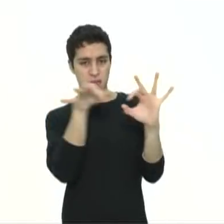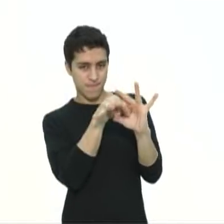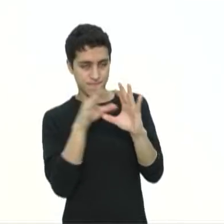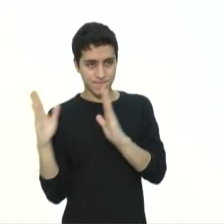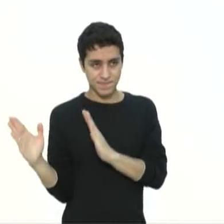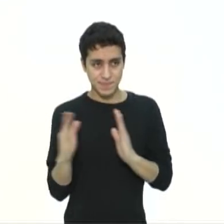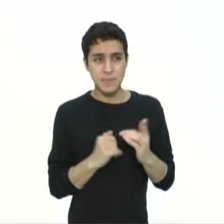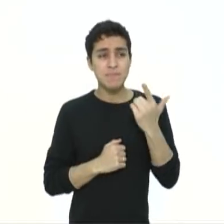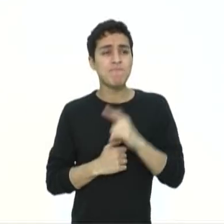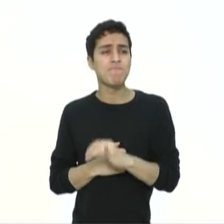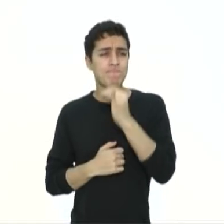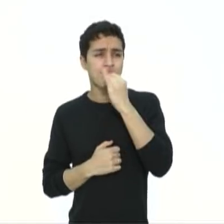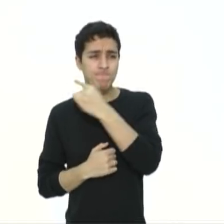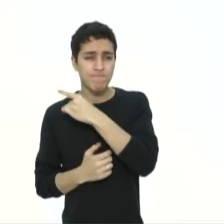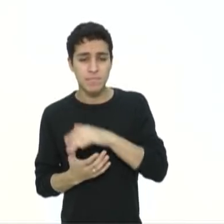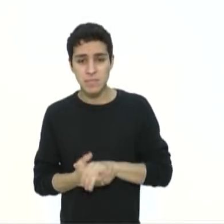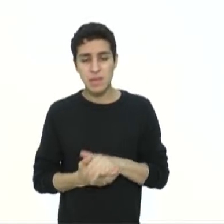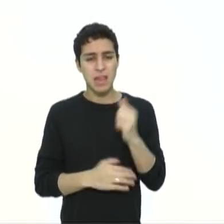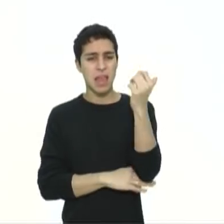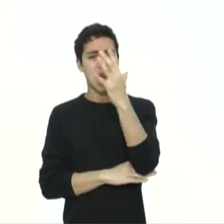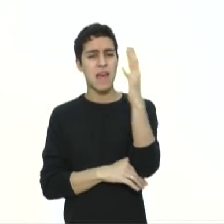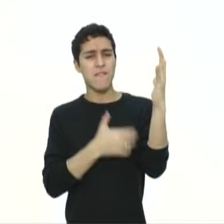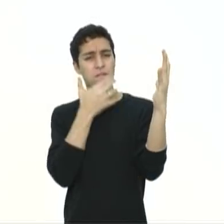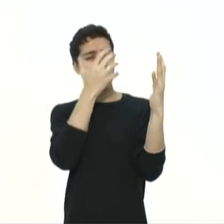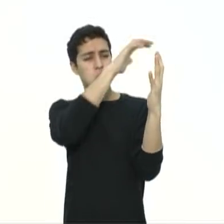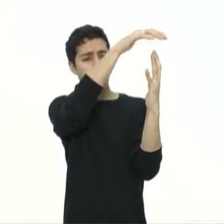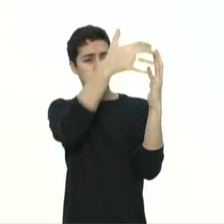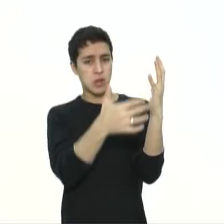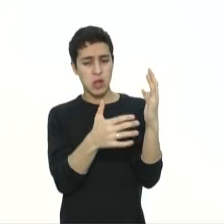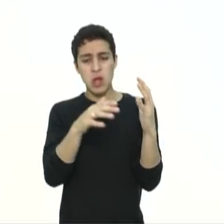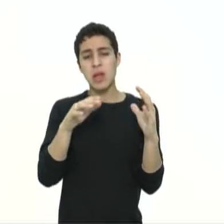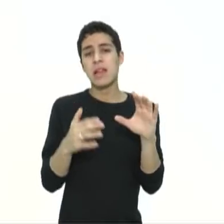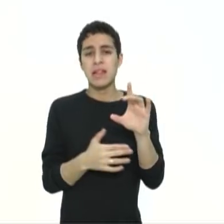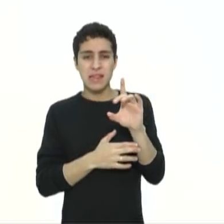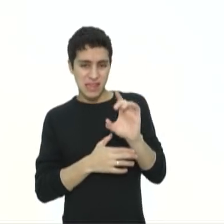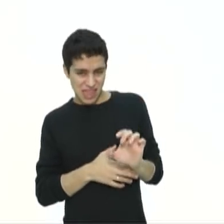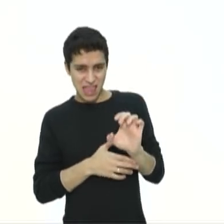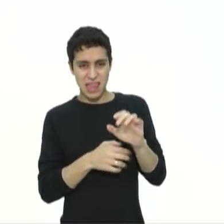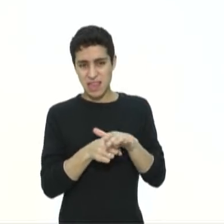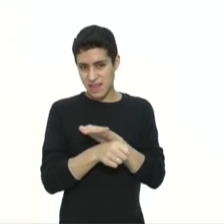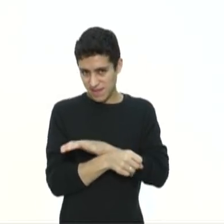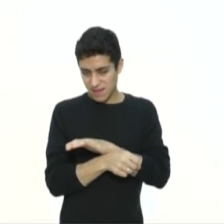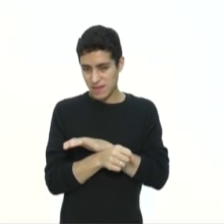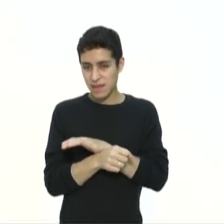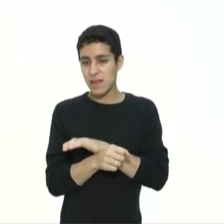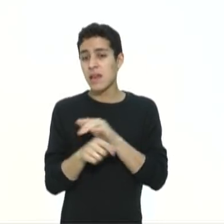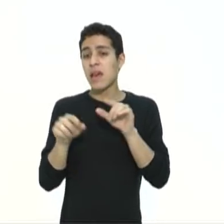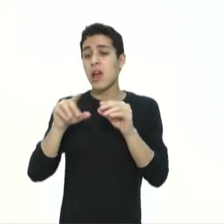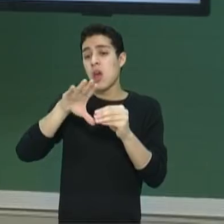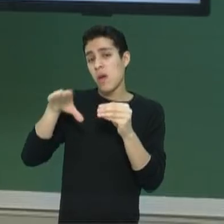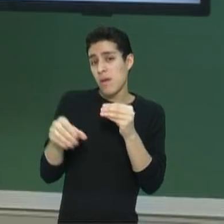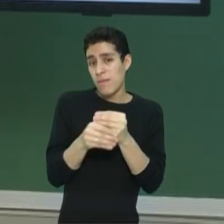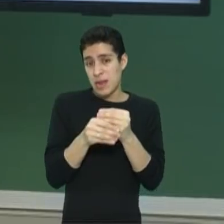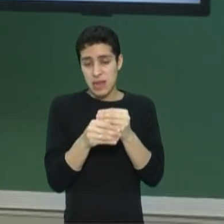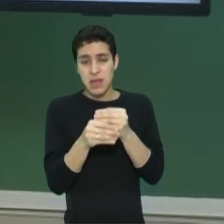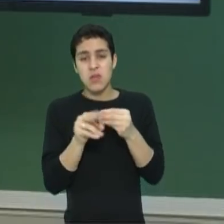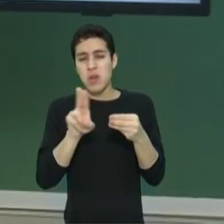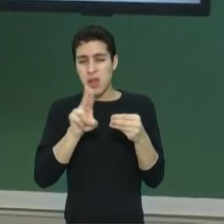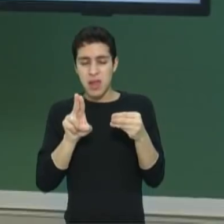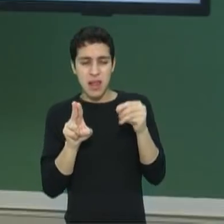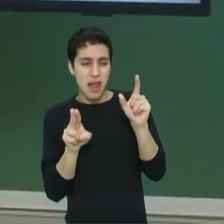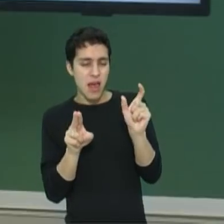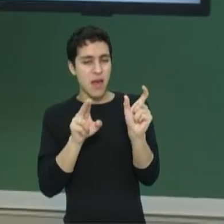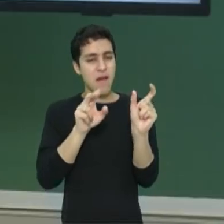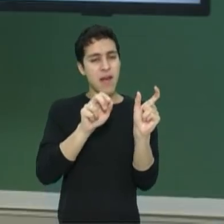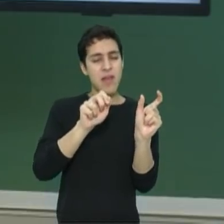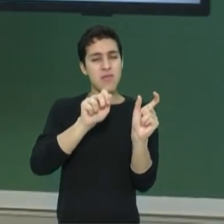árvore está cheia de frutos. Complemento nominal que completa o sentido do adjetivo cheia. Está cheia